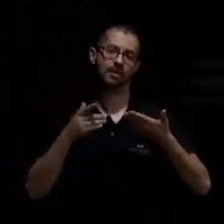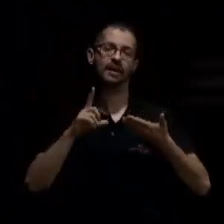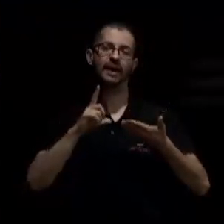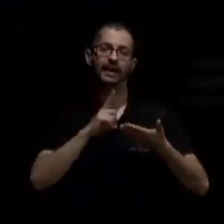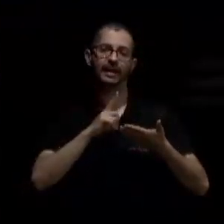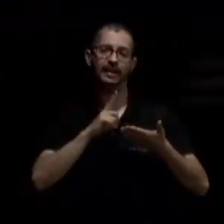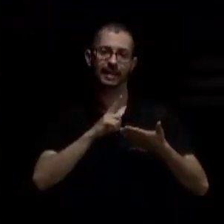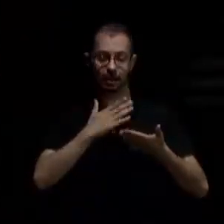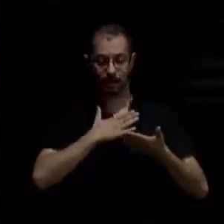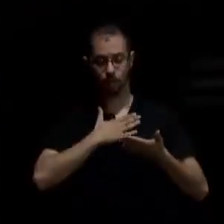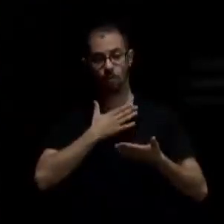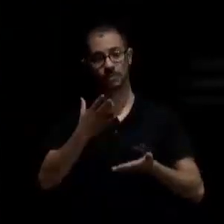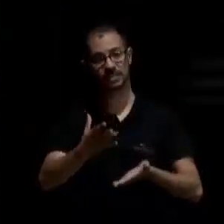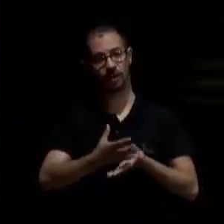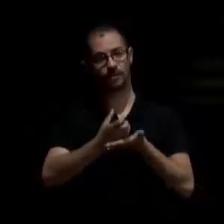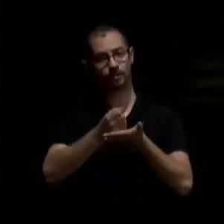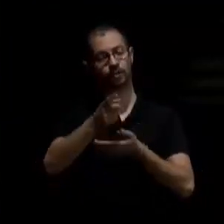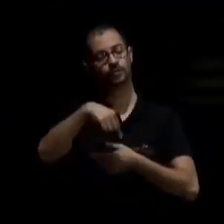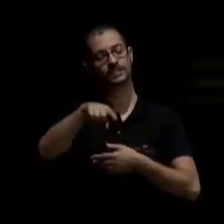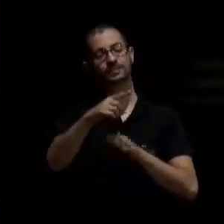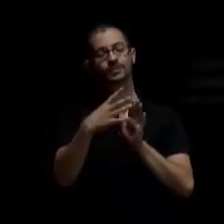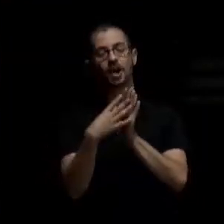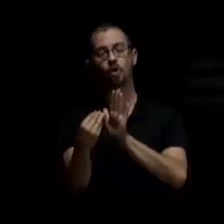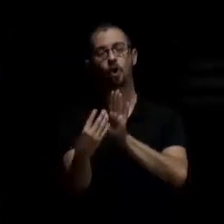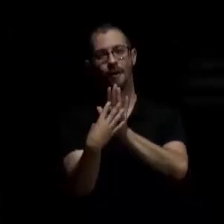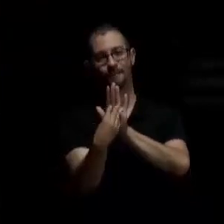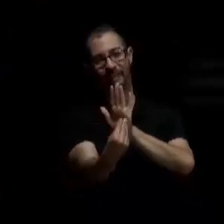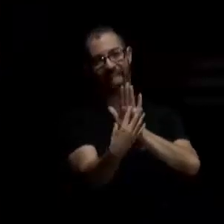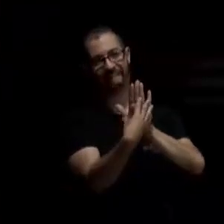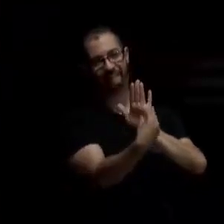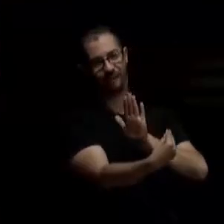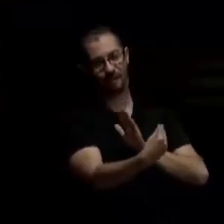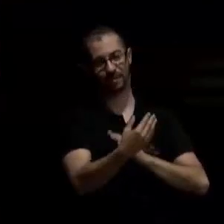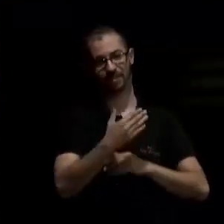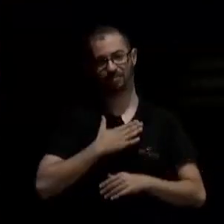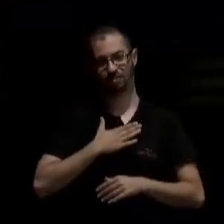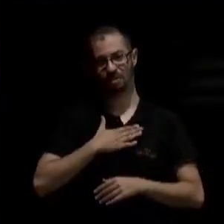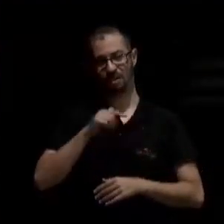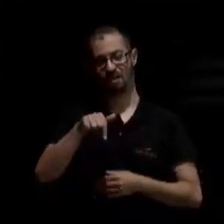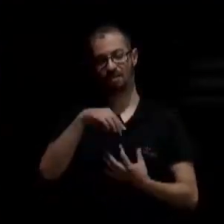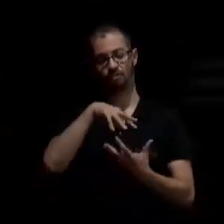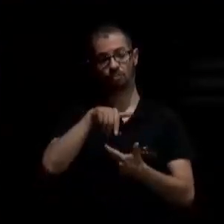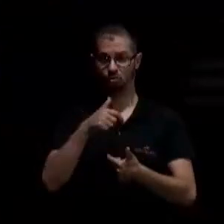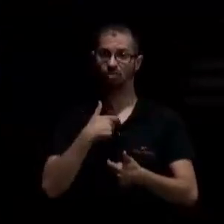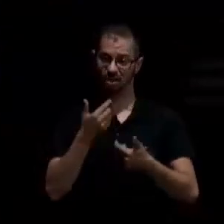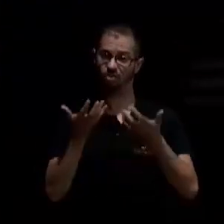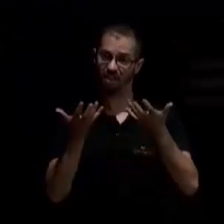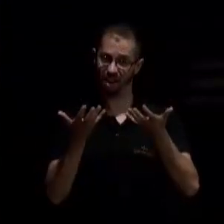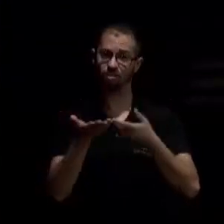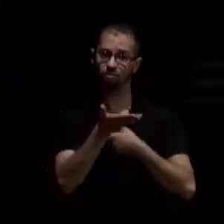como Salvador, vocês serão réplicas de mim neste mundo. E eu quero vocês no mundo.